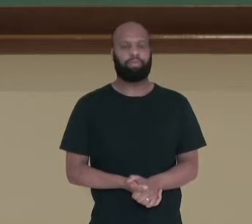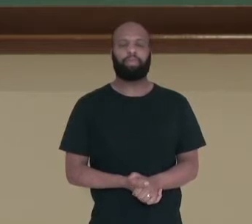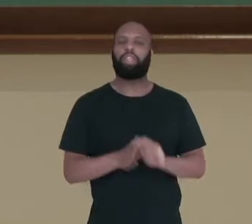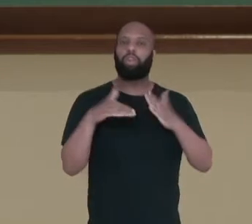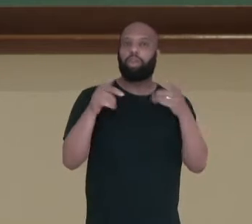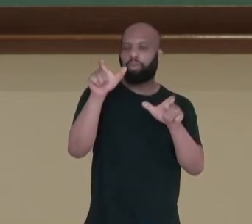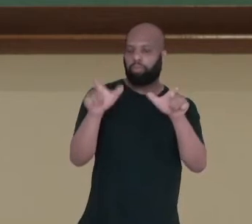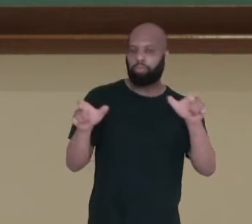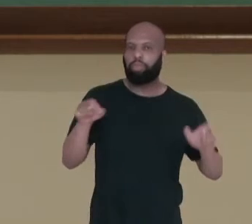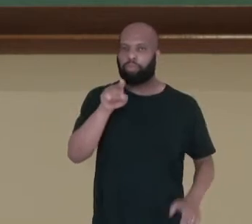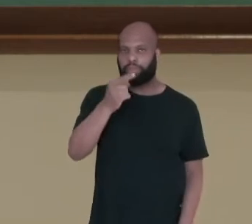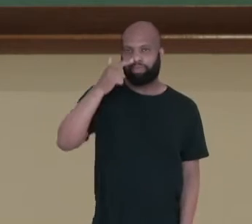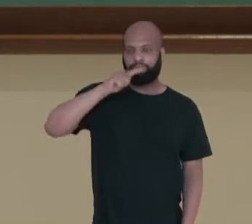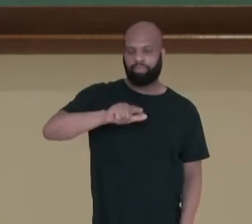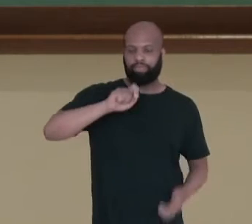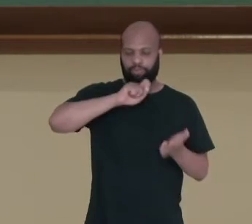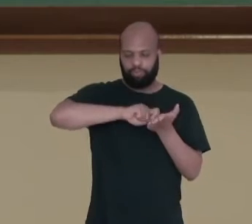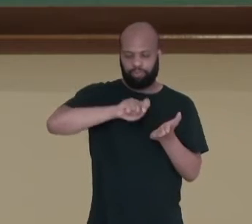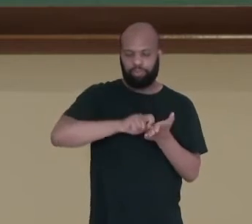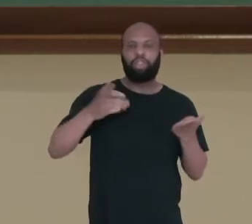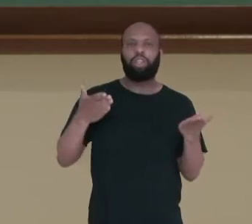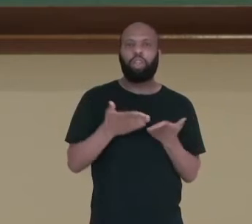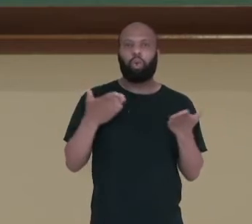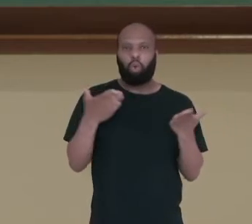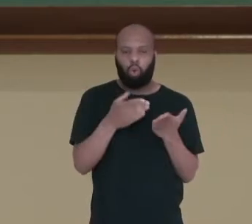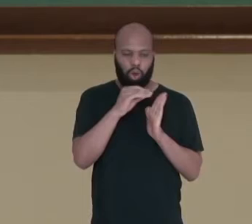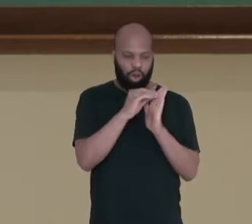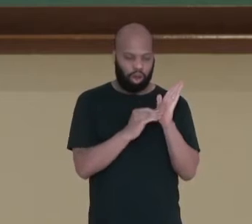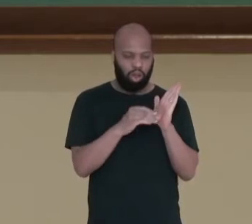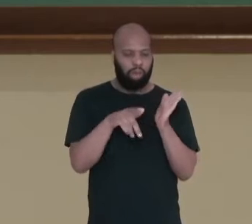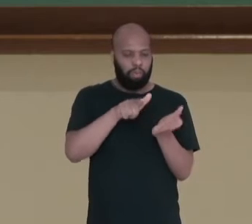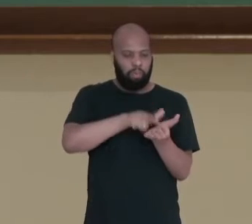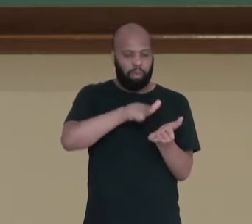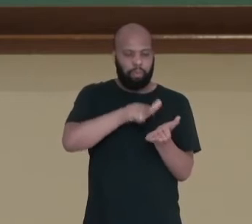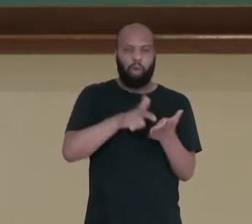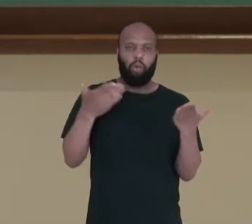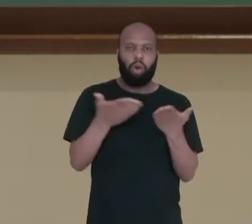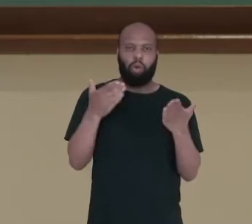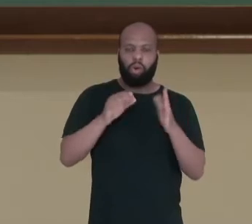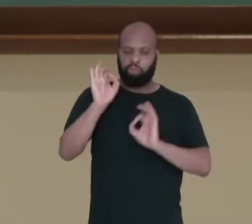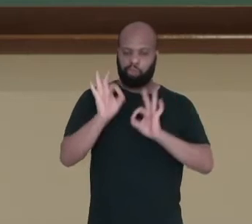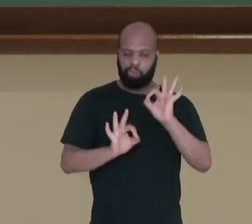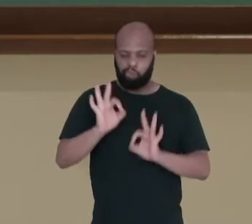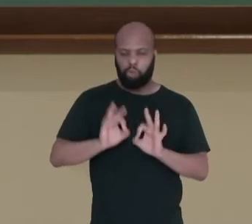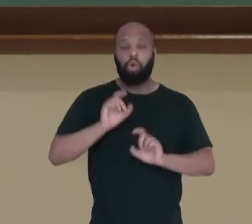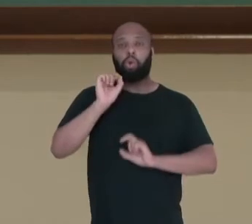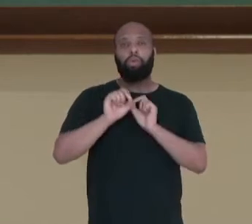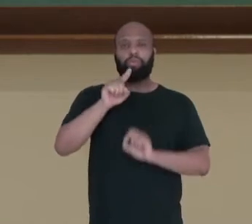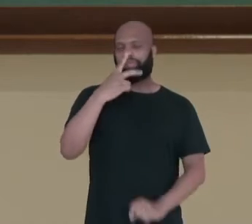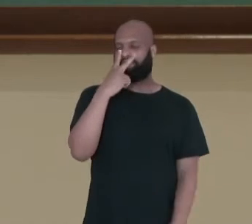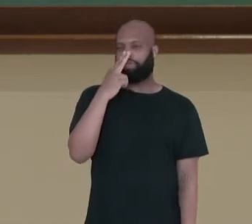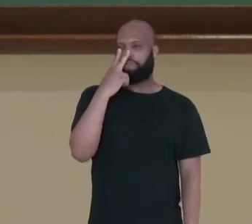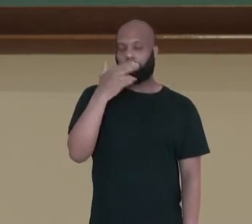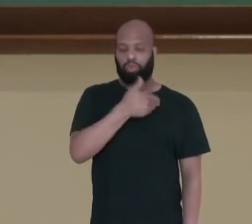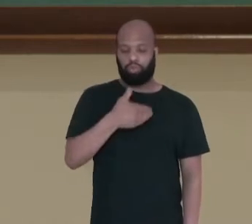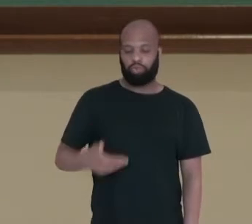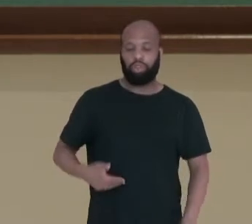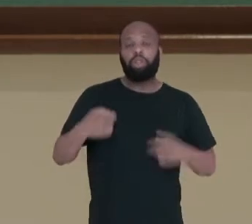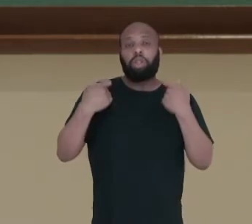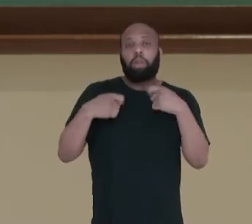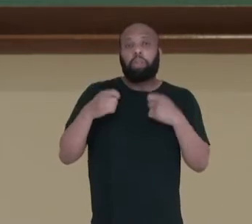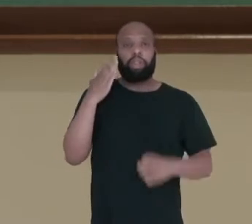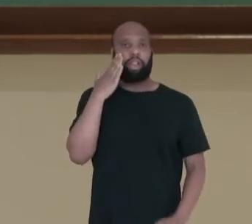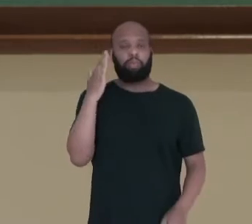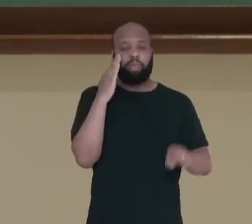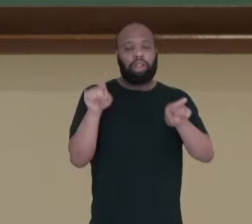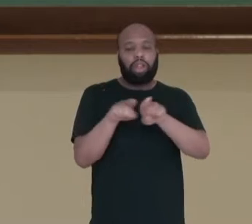E aí, pessoal, conseguiram escrever então? Colocaram aí no papel, em tópicos, aquilo que vocês acham que um governante precisa